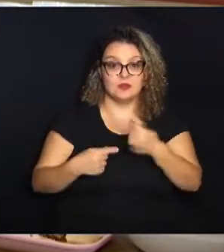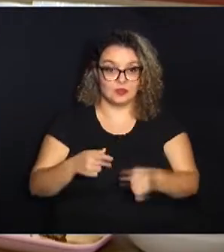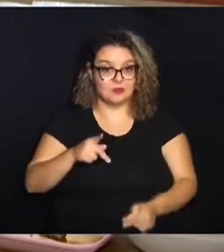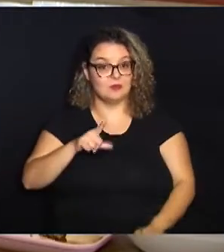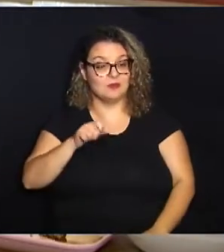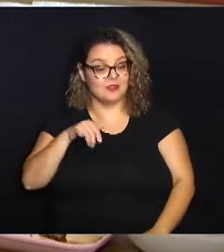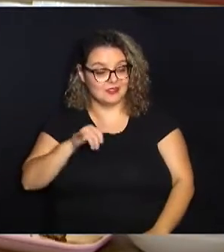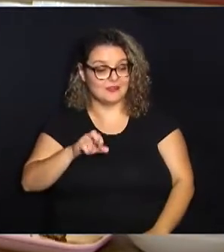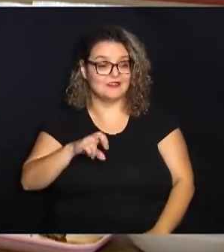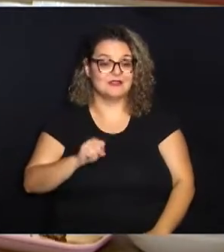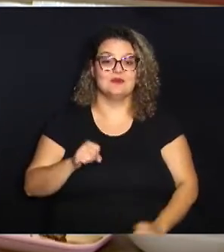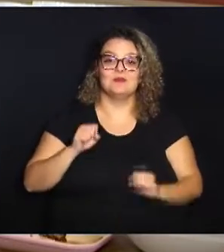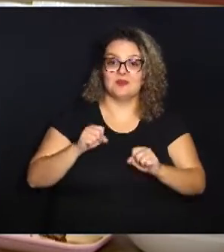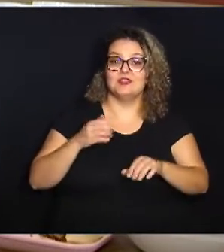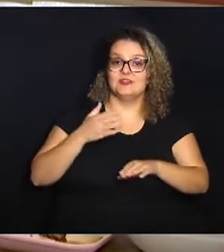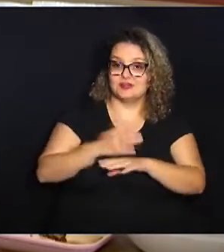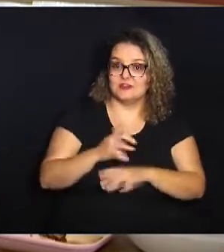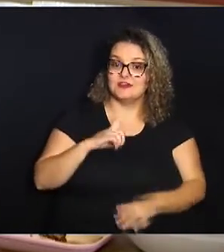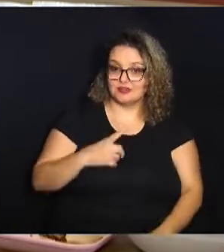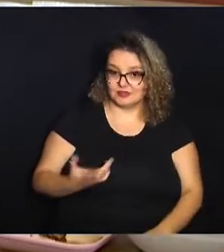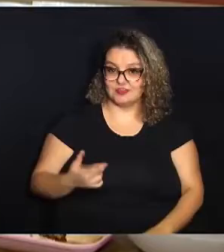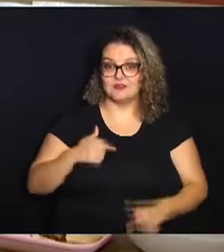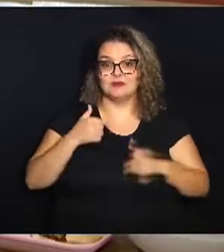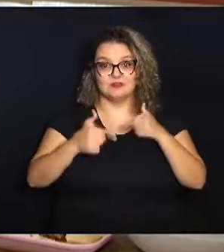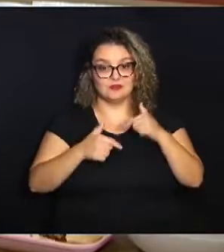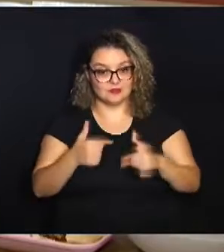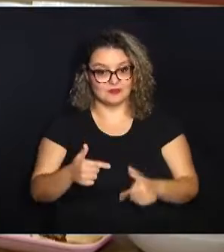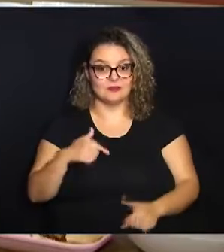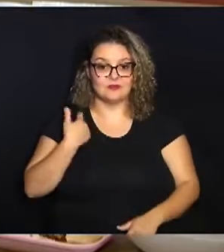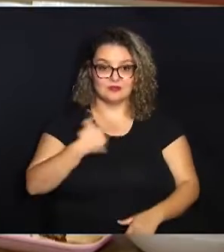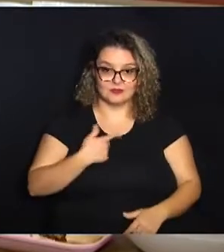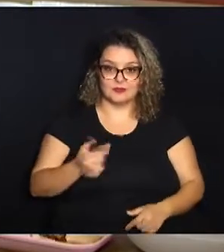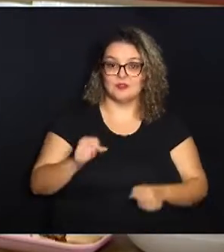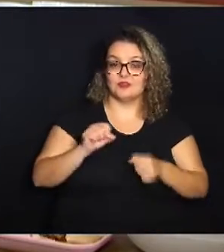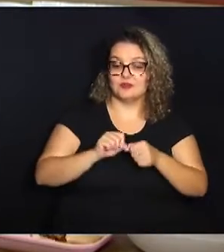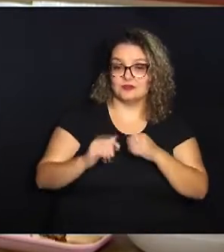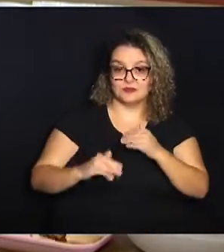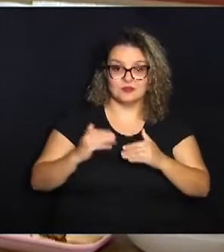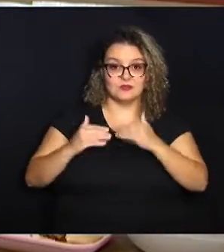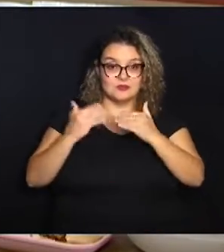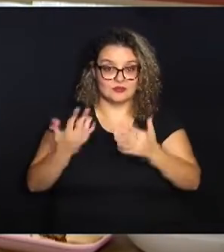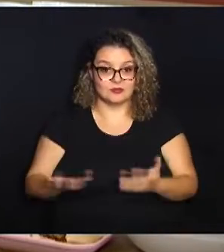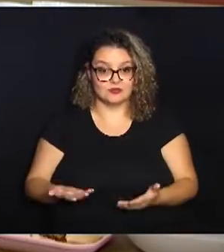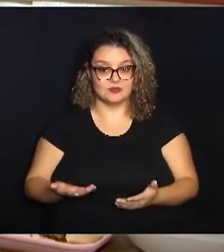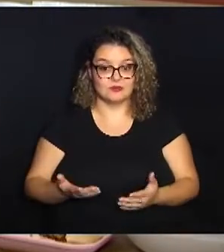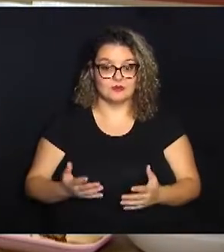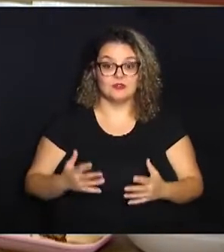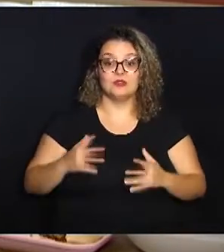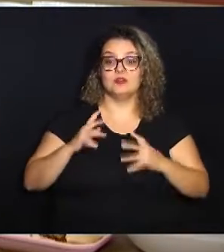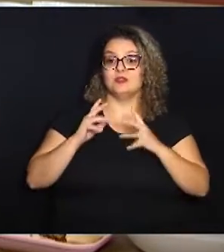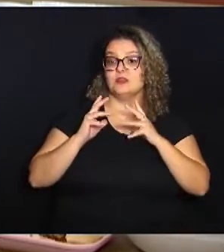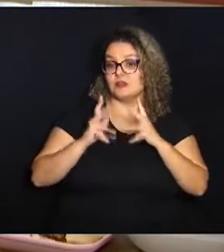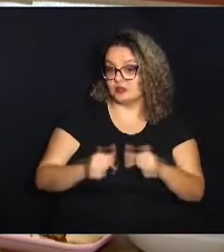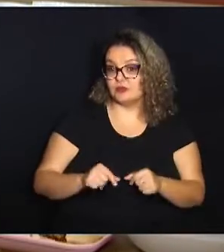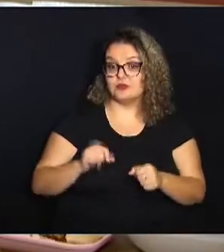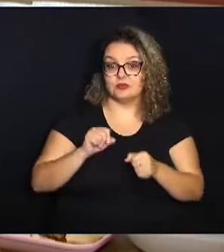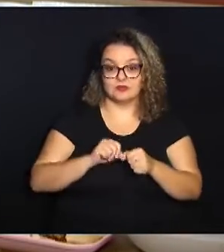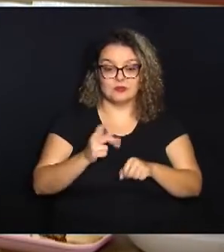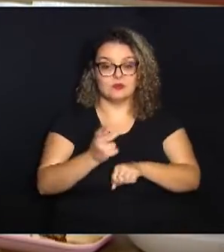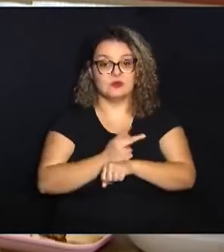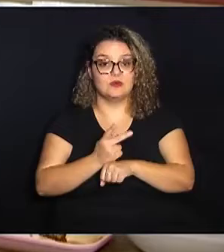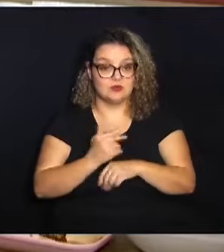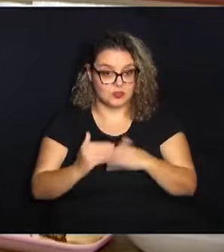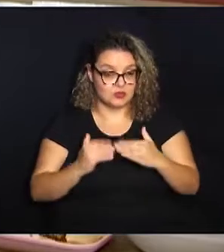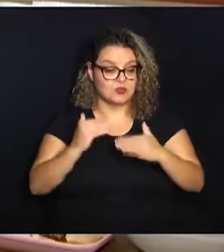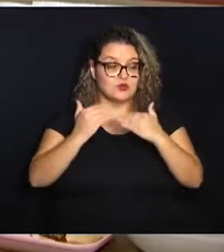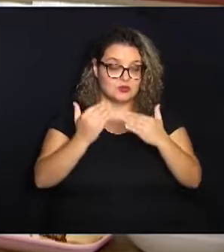também possam ter acesso ao que a gente trabalha, ao nosso trabalho, ao que a gente desenvolve e o que a gente vem buscando